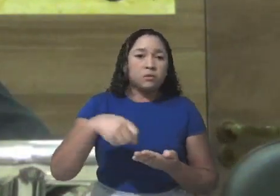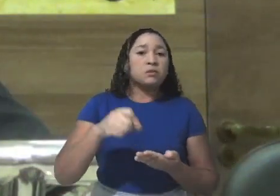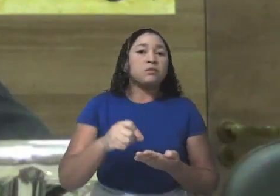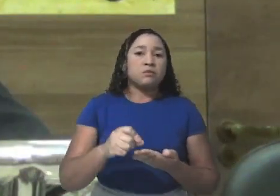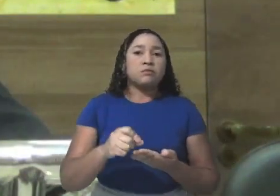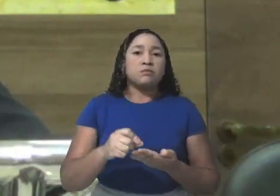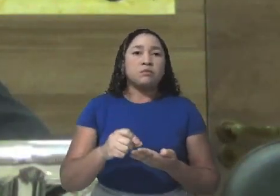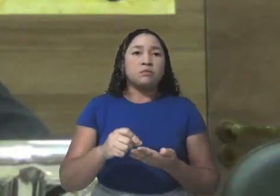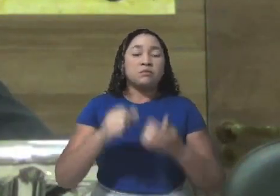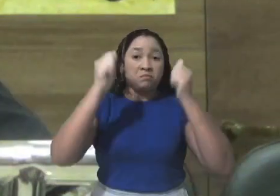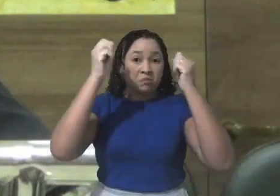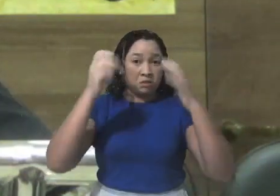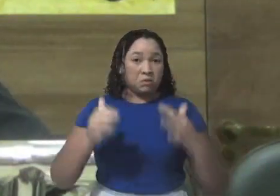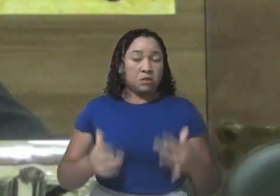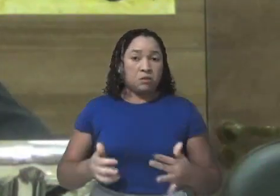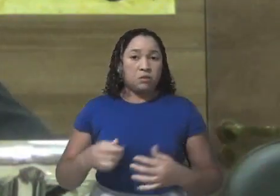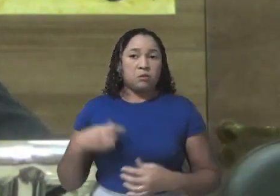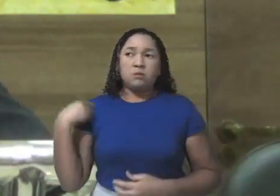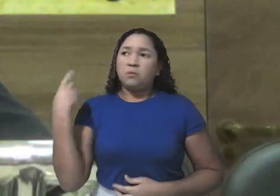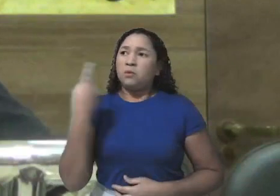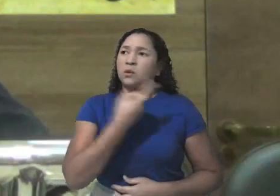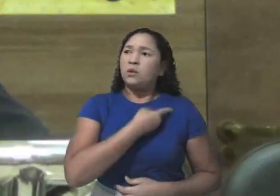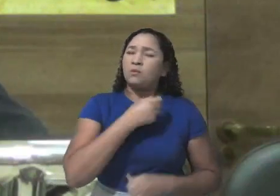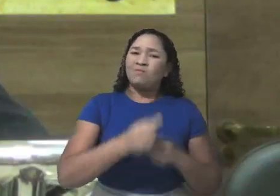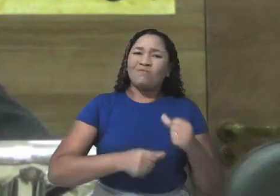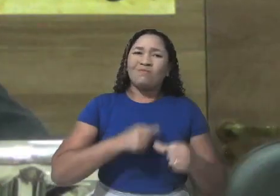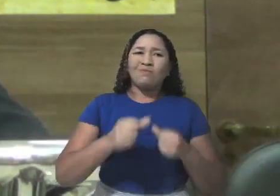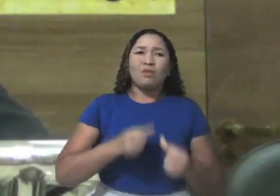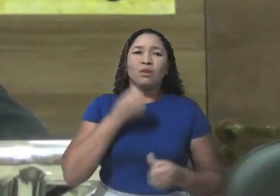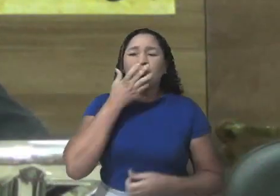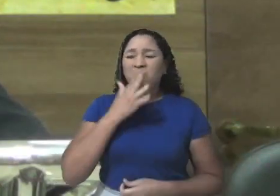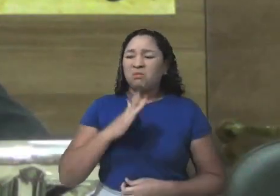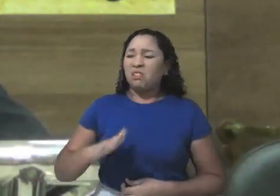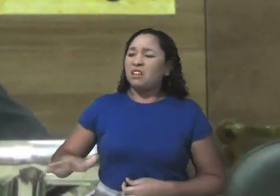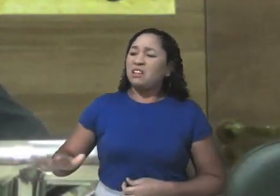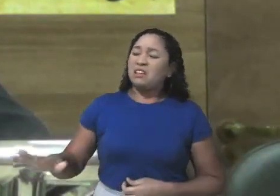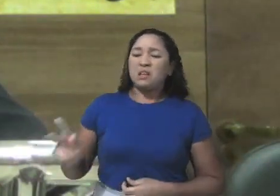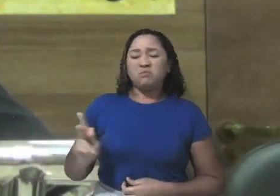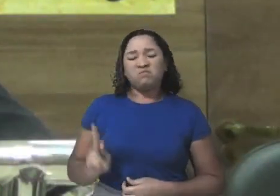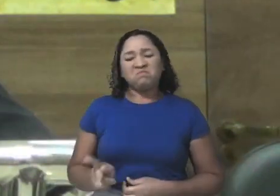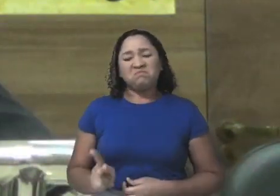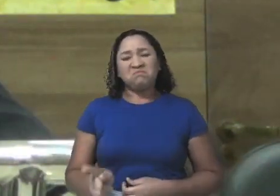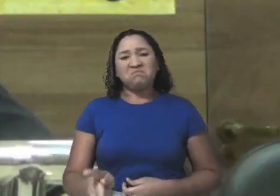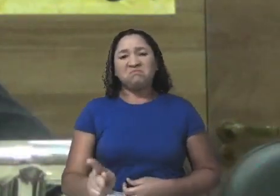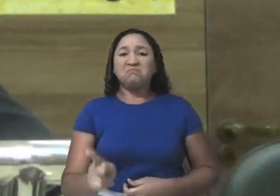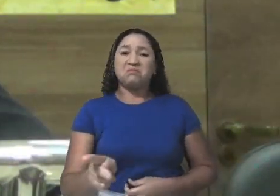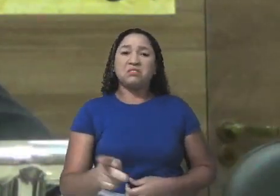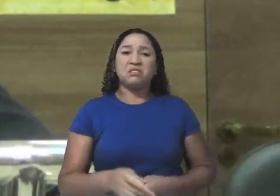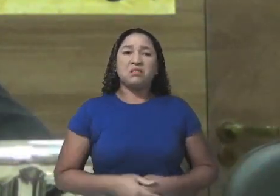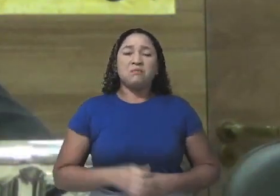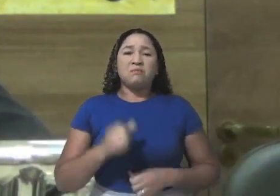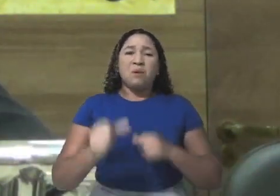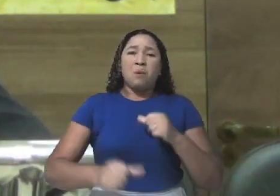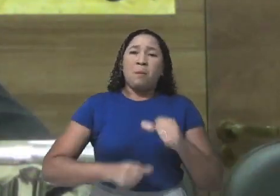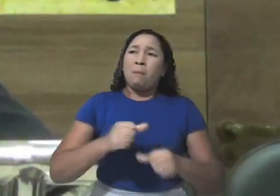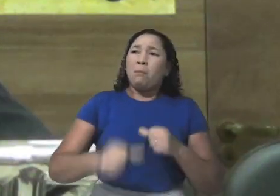somos meninos inconstantes. Meninos que mudam de